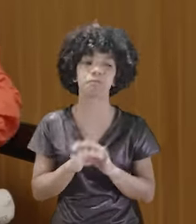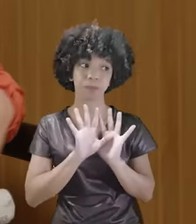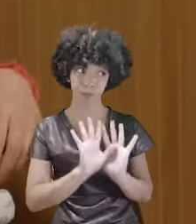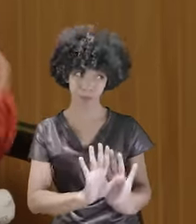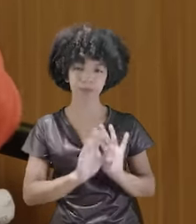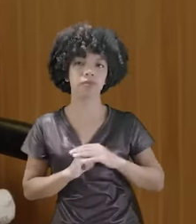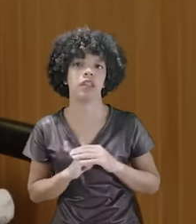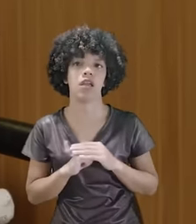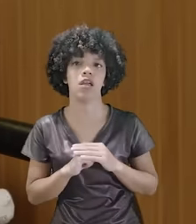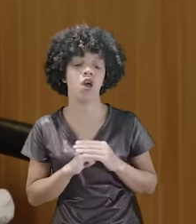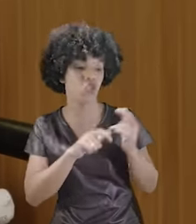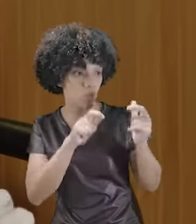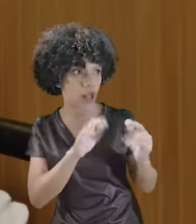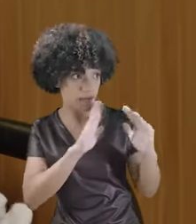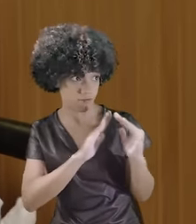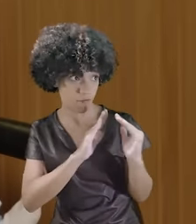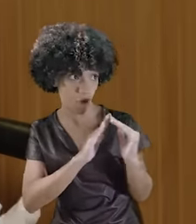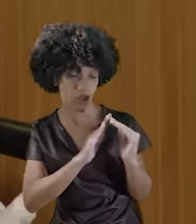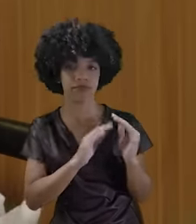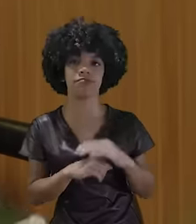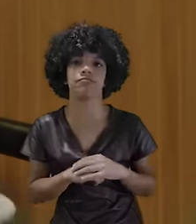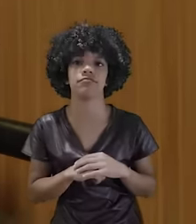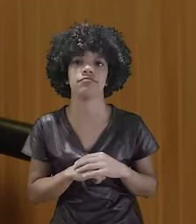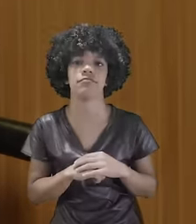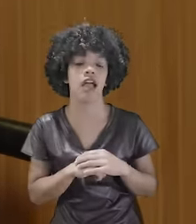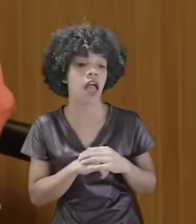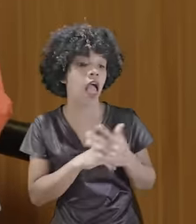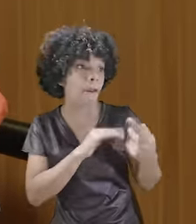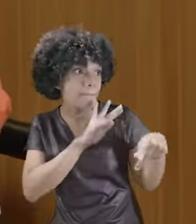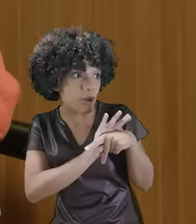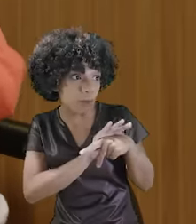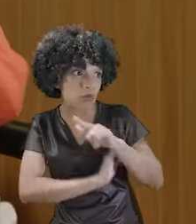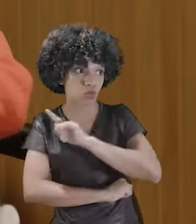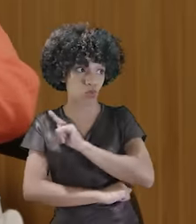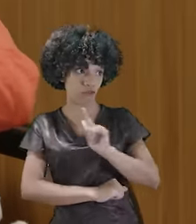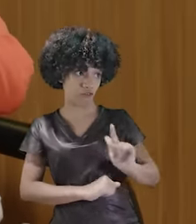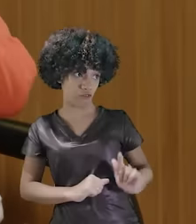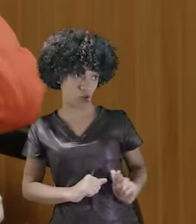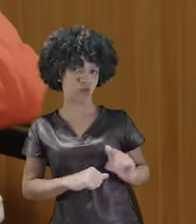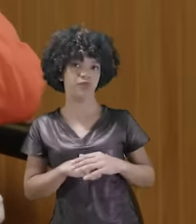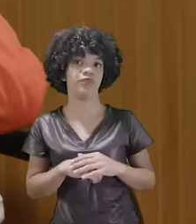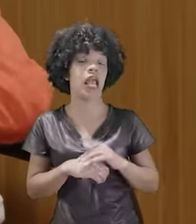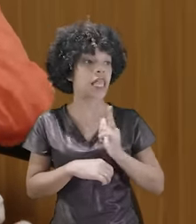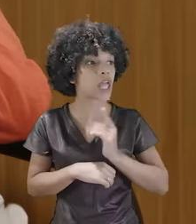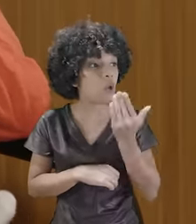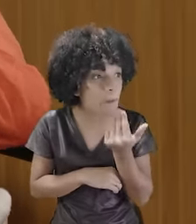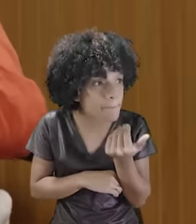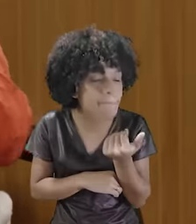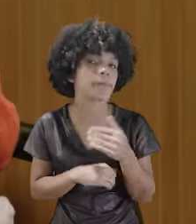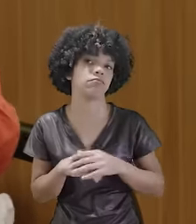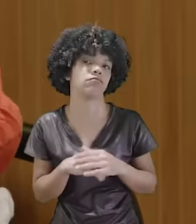a gente tava lá onde a gente mora eu e o bairro do governo a onde tem comida e